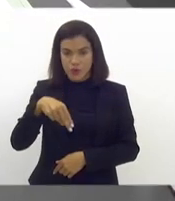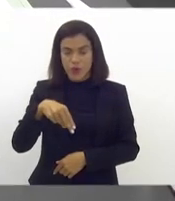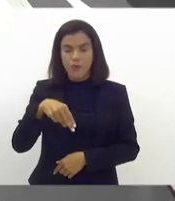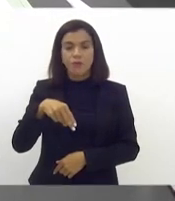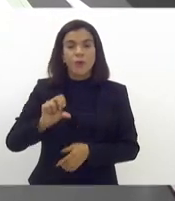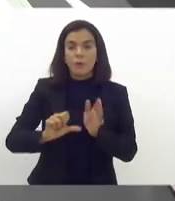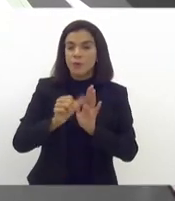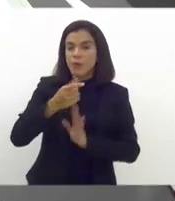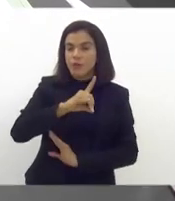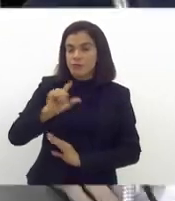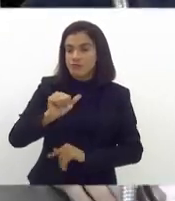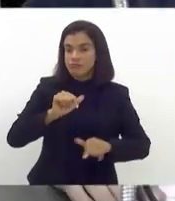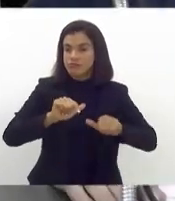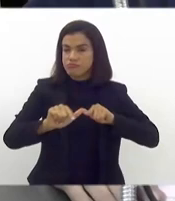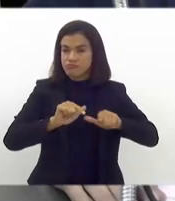trabalho dele,